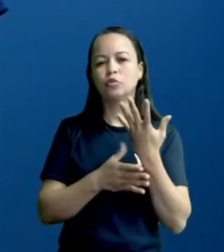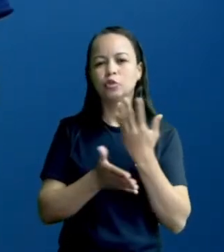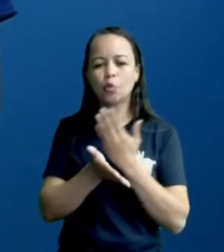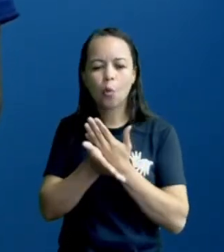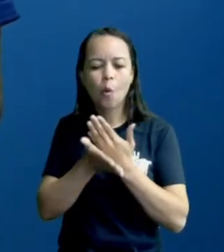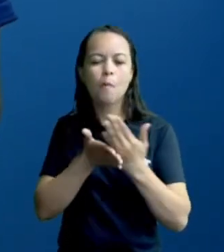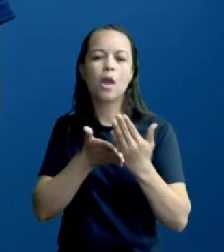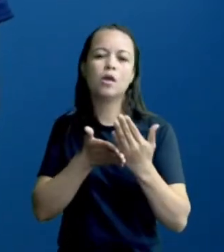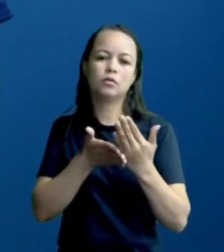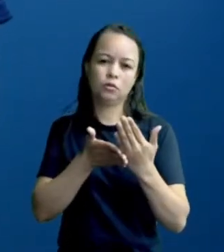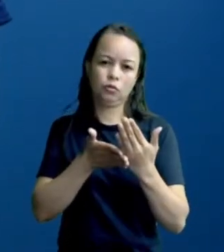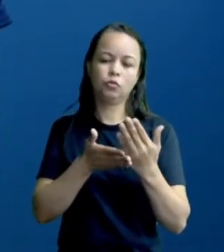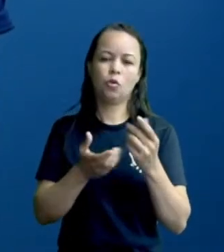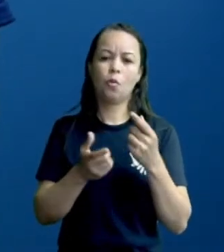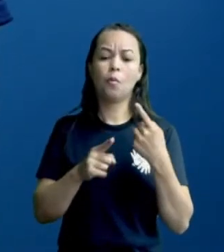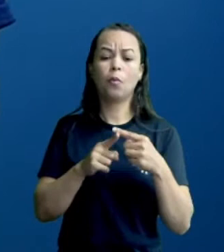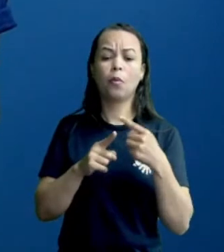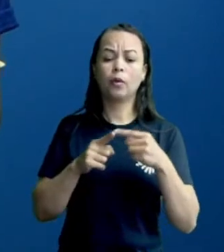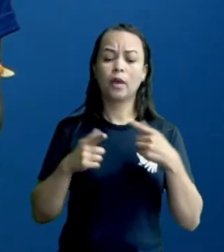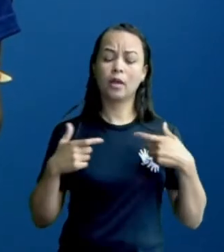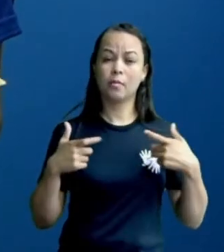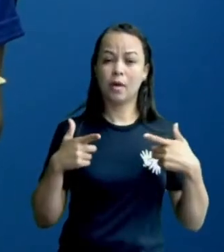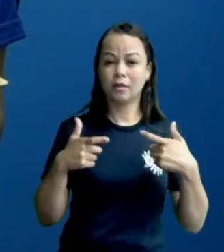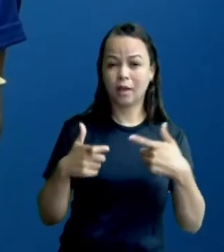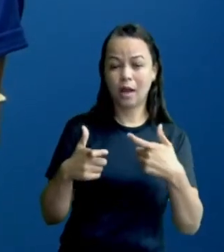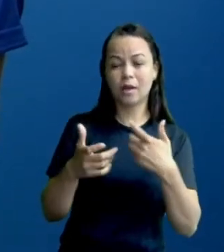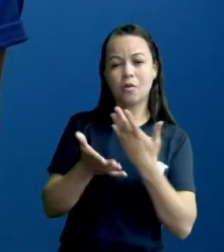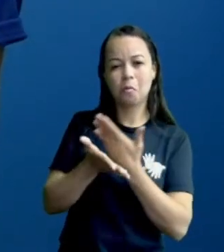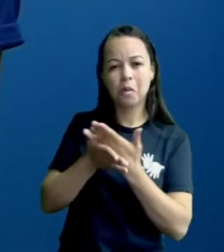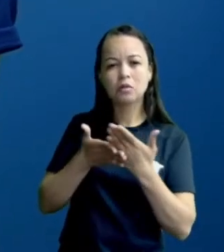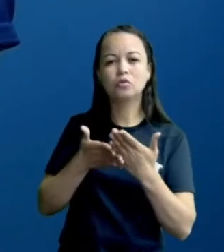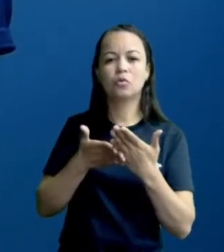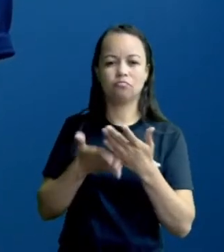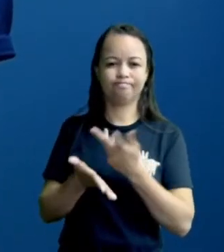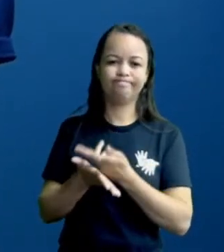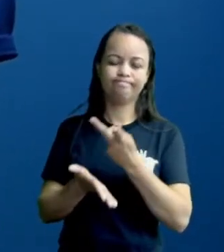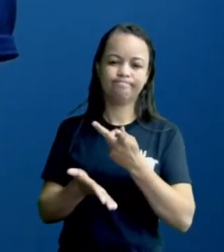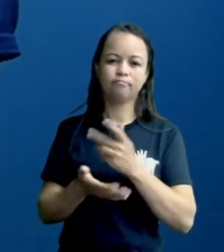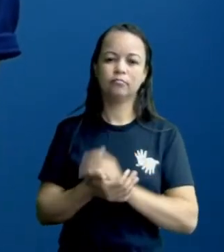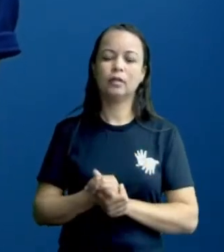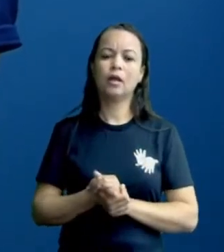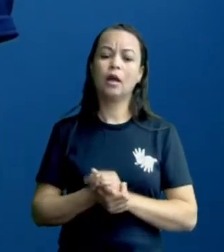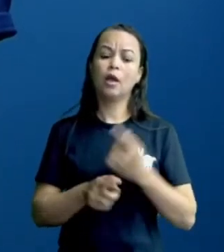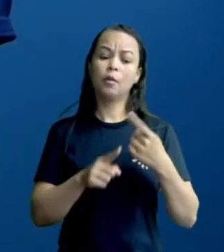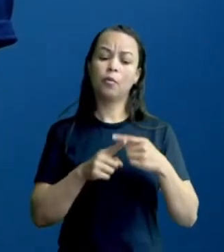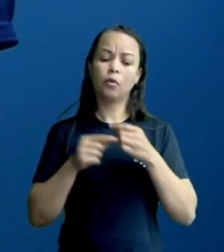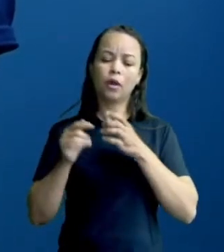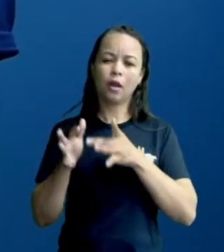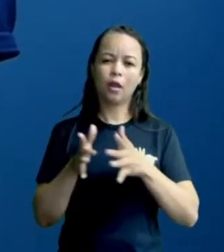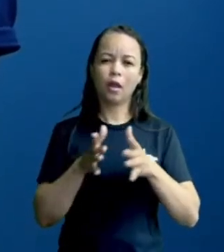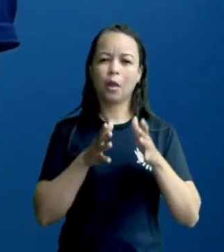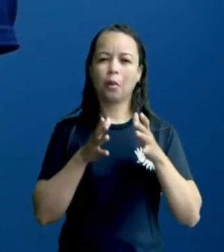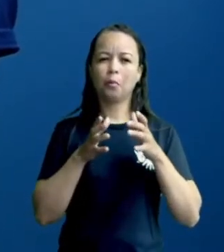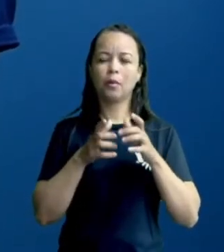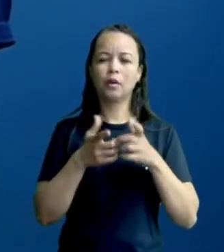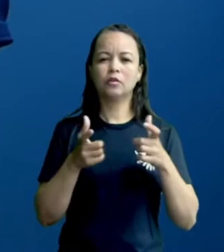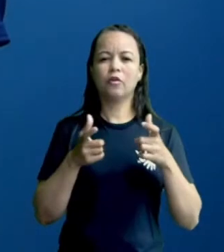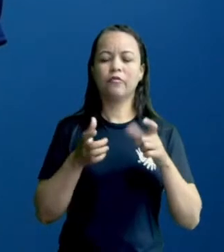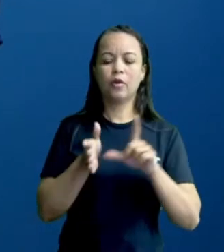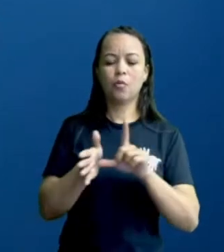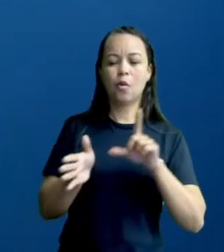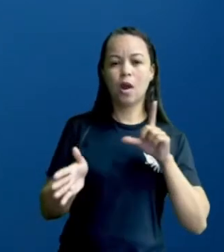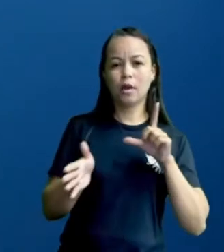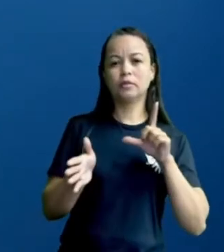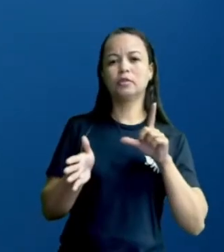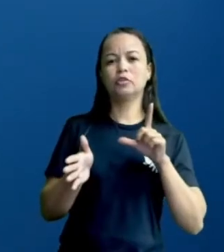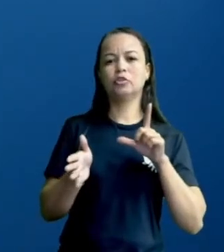O porquê que essa guerra começou a acontecer, essa batalha começou a acontecer e porque ela precedeu, né? Ela veio antes da